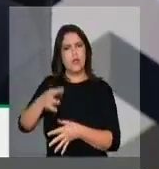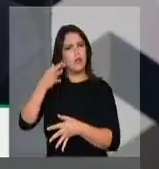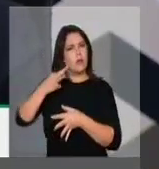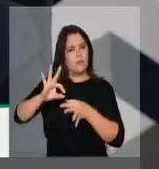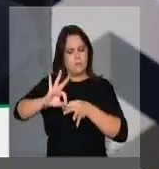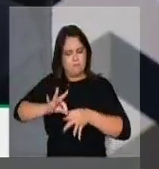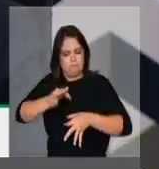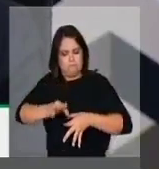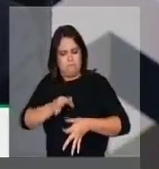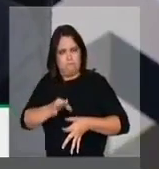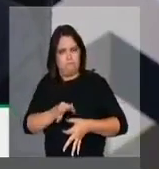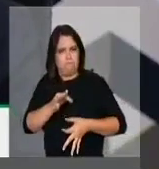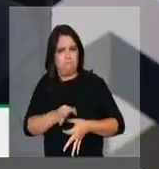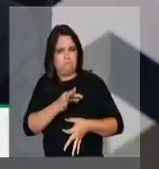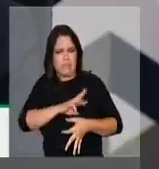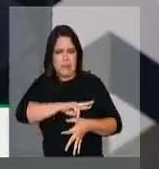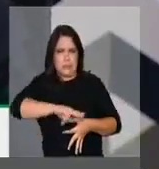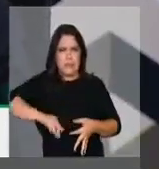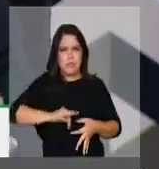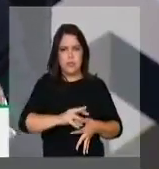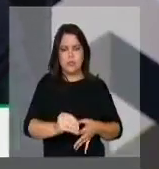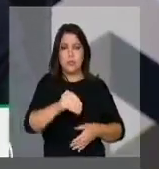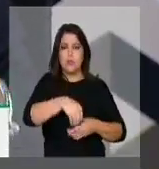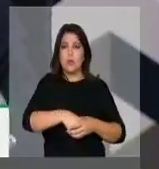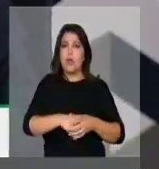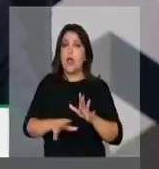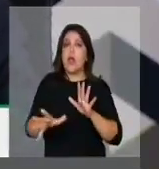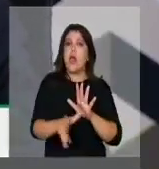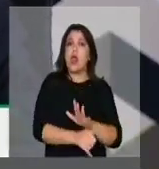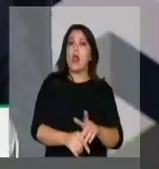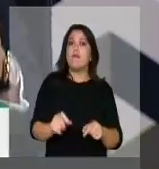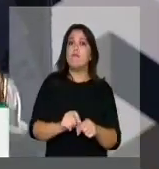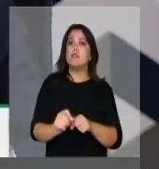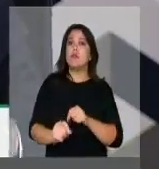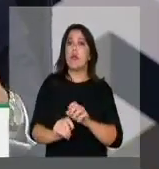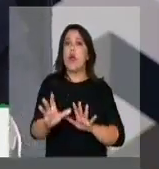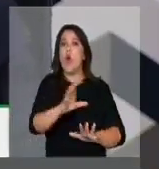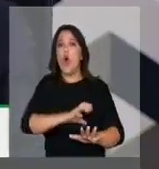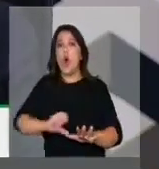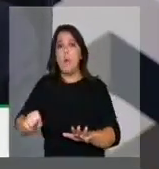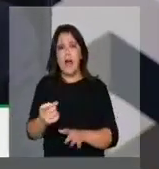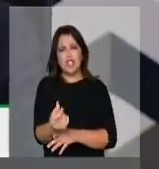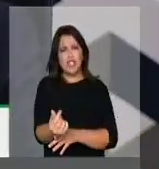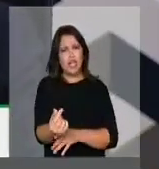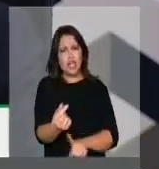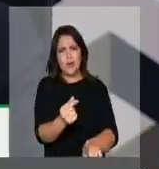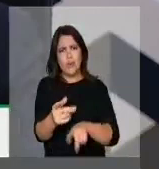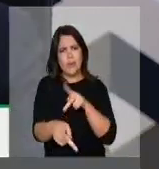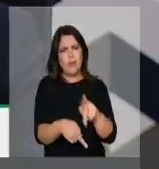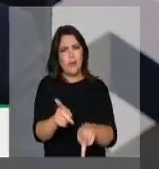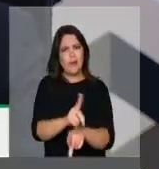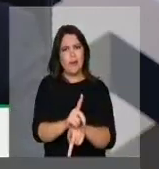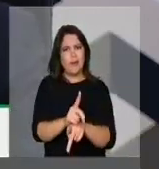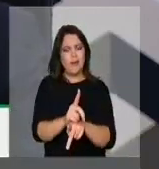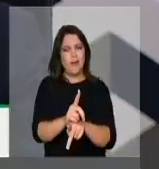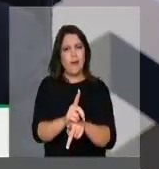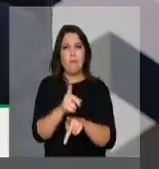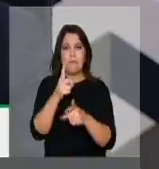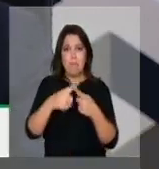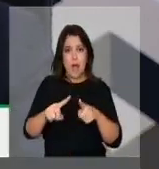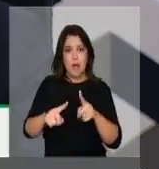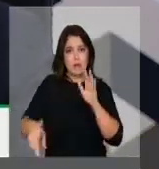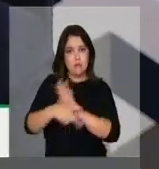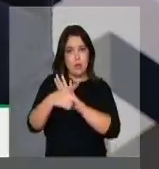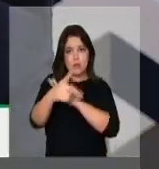usado como fibra, preenchimentos e uma série de coisas. Ou seja, a corrupção fazia roubar não dinheiro da população,